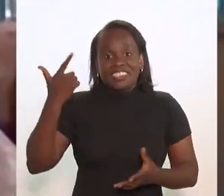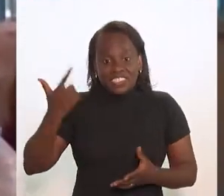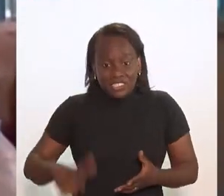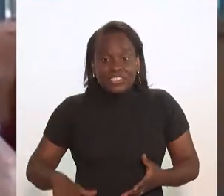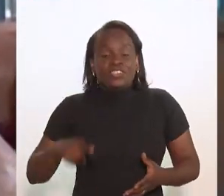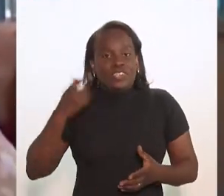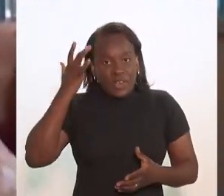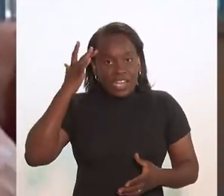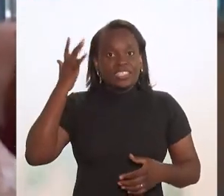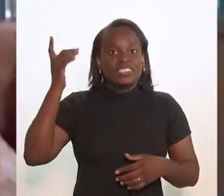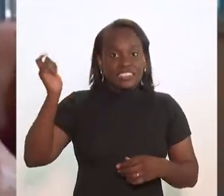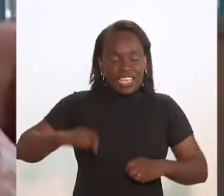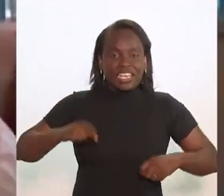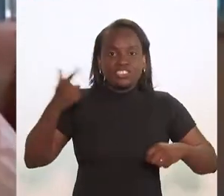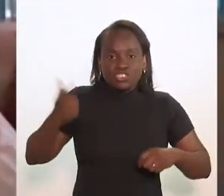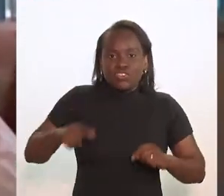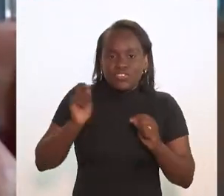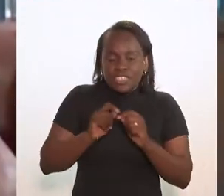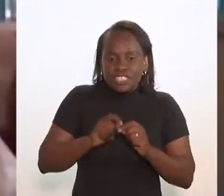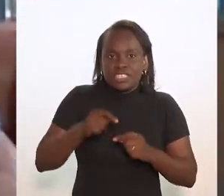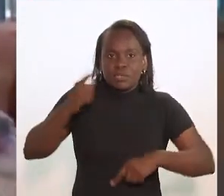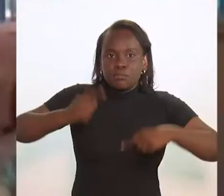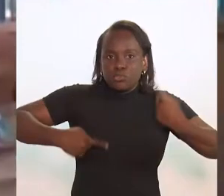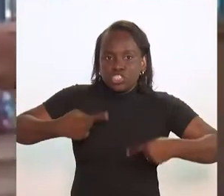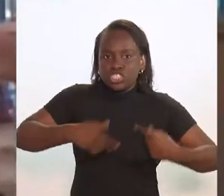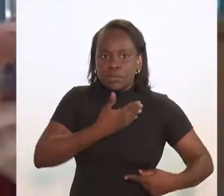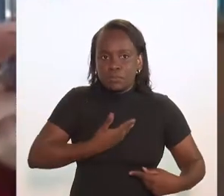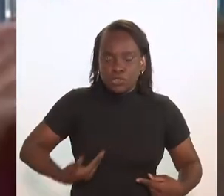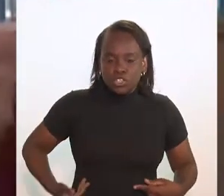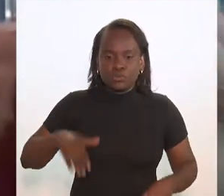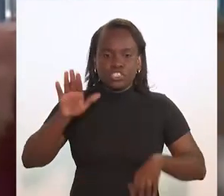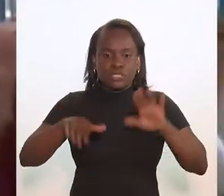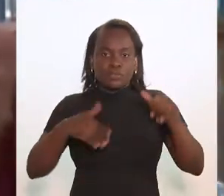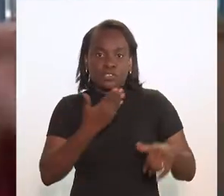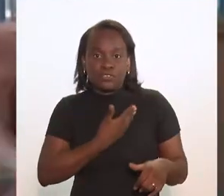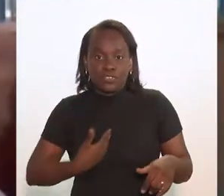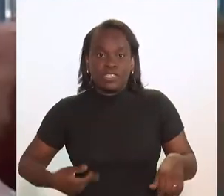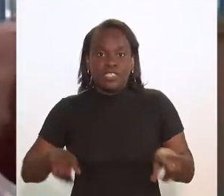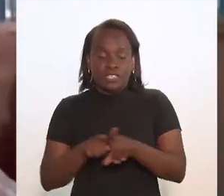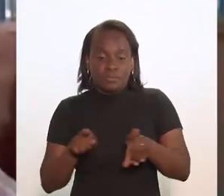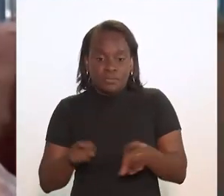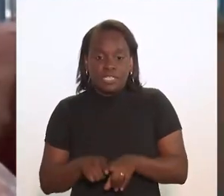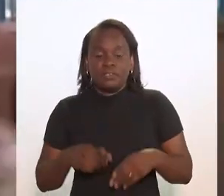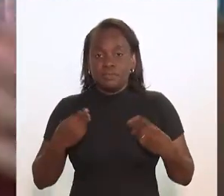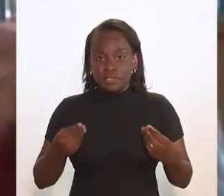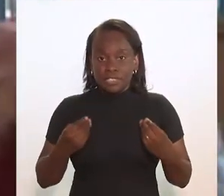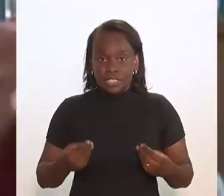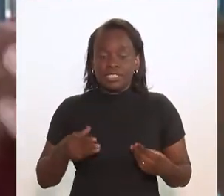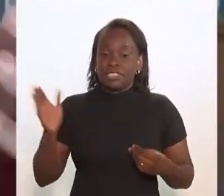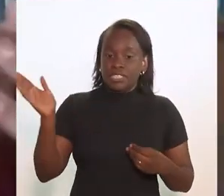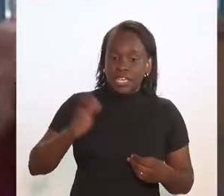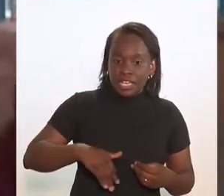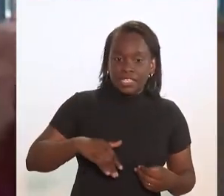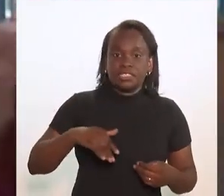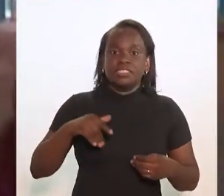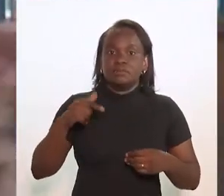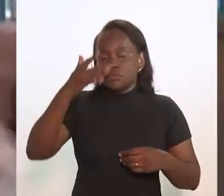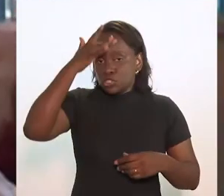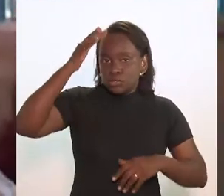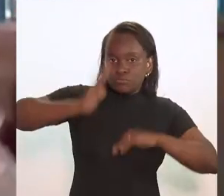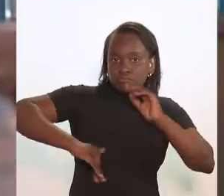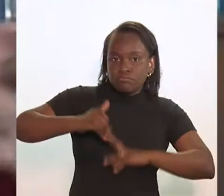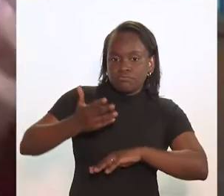de realmente se utilizar políticas públicas, chamadas do governo também, para trazer